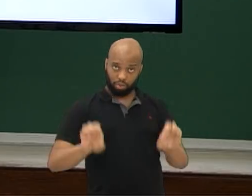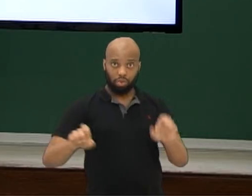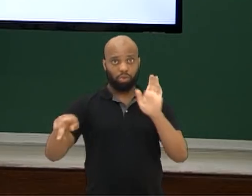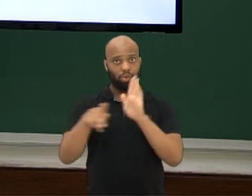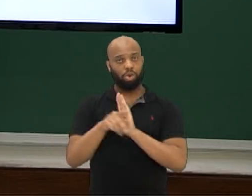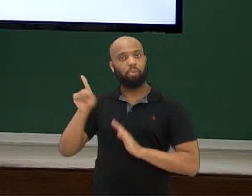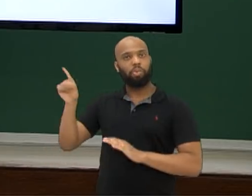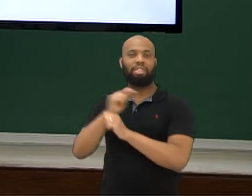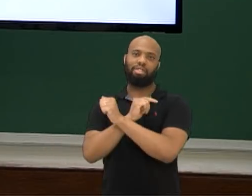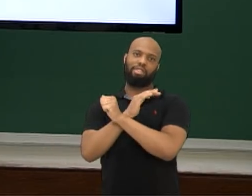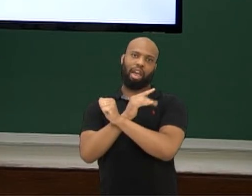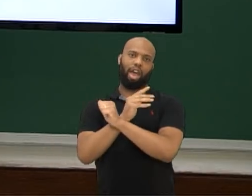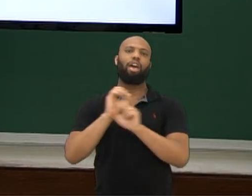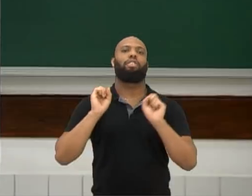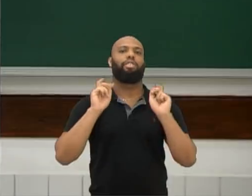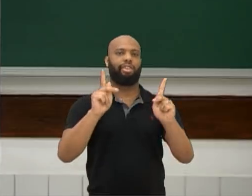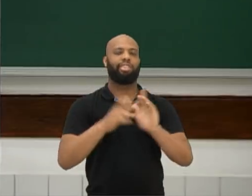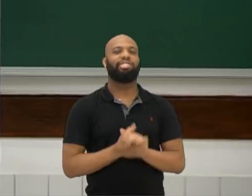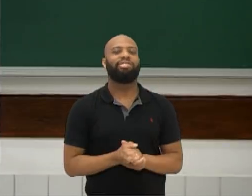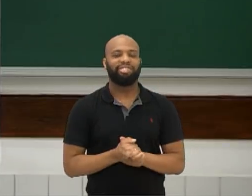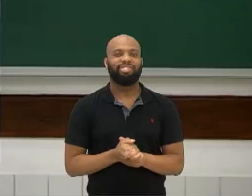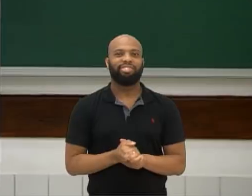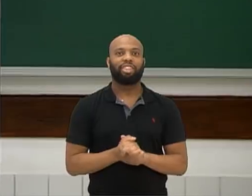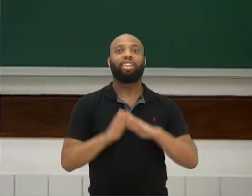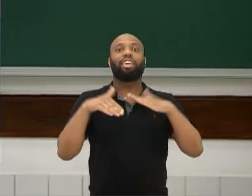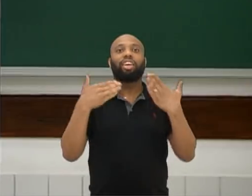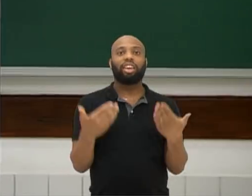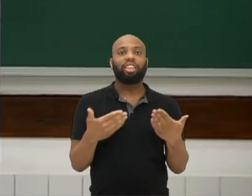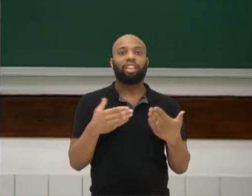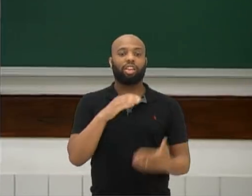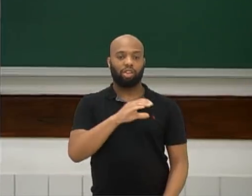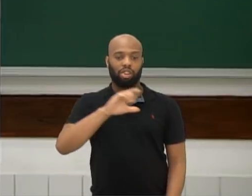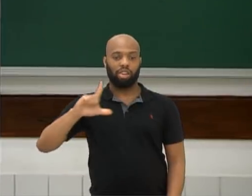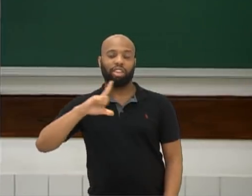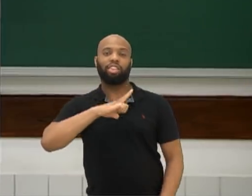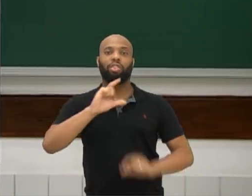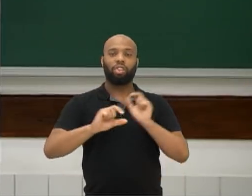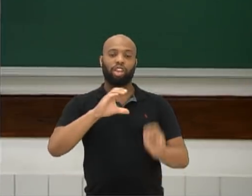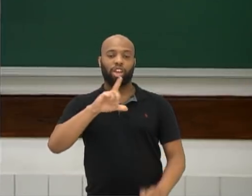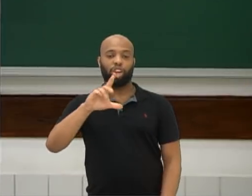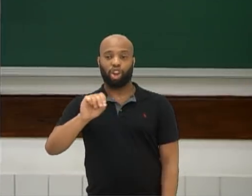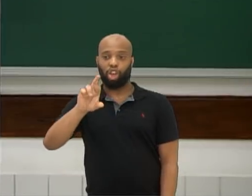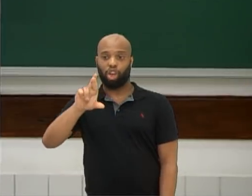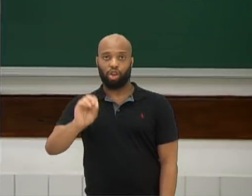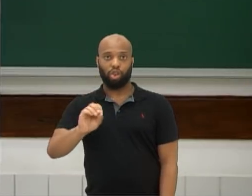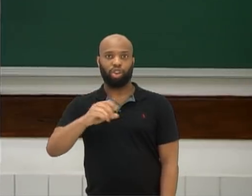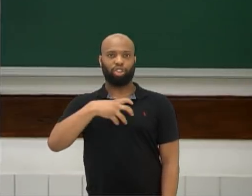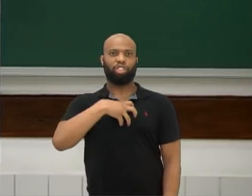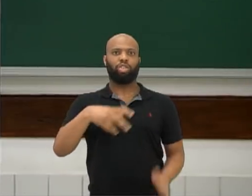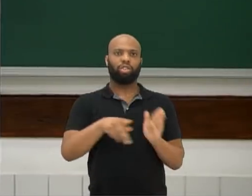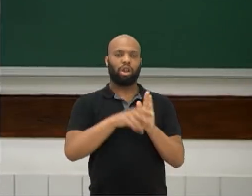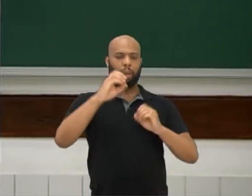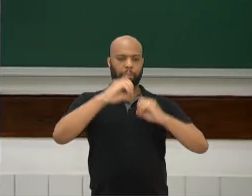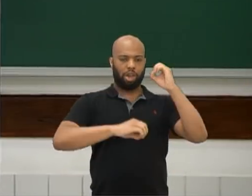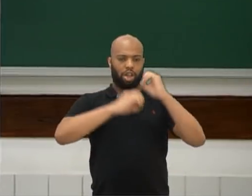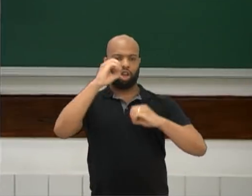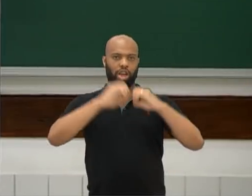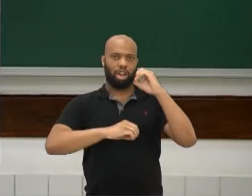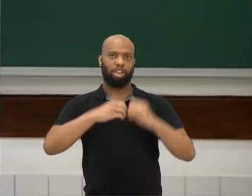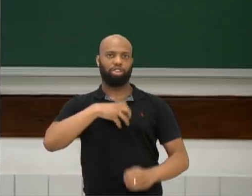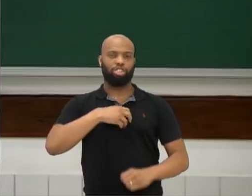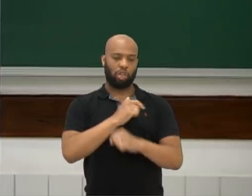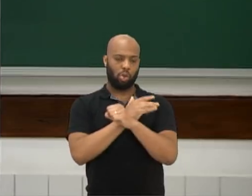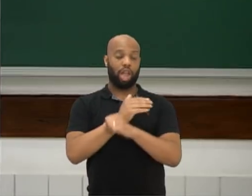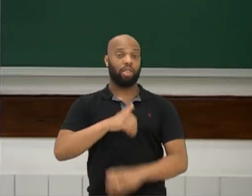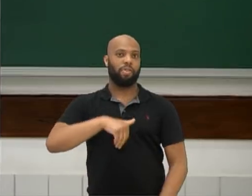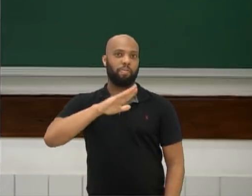deste ácido, tá bom? Beleza? Então o cloro dá um efeito para deixar com essas moléculas aí com caráter mais